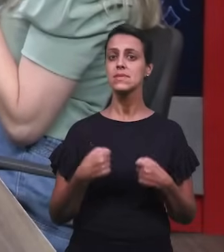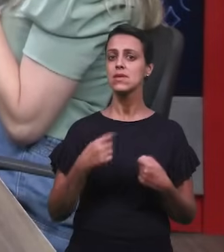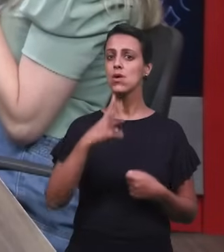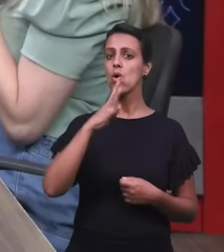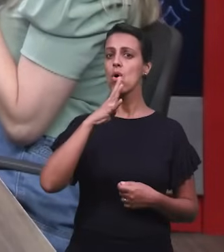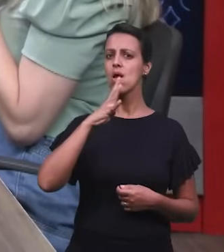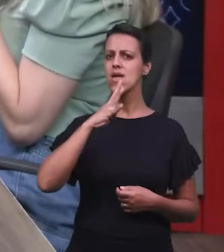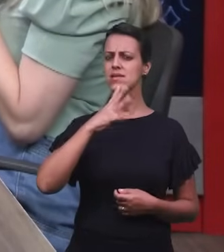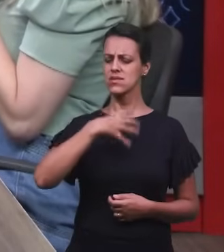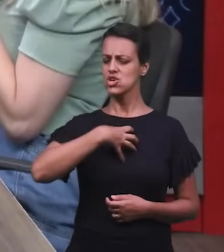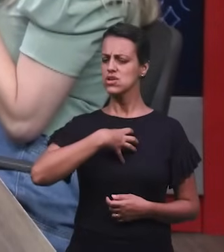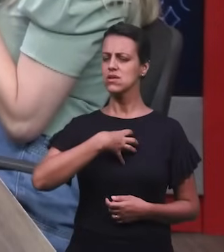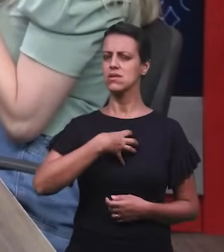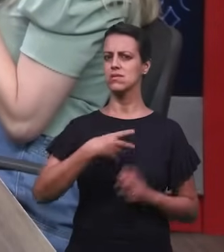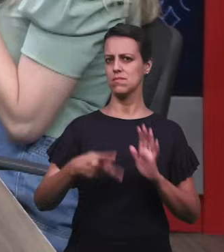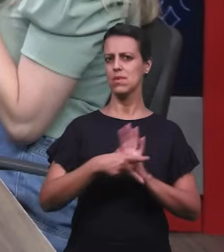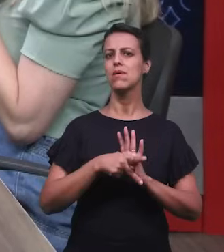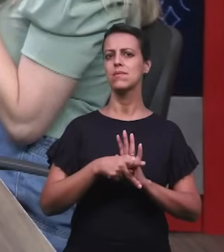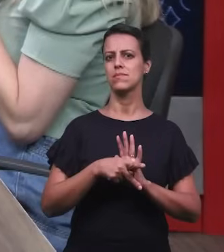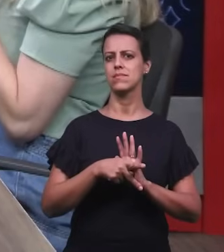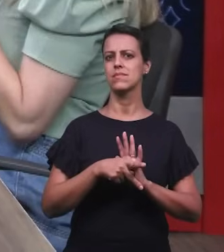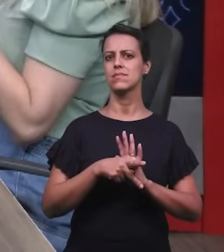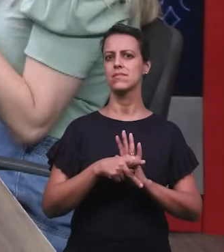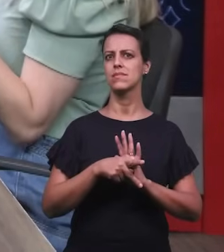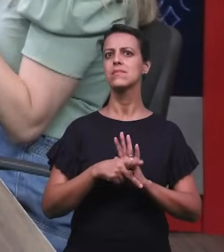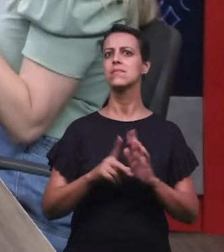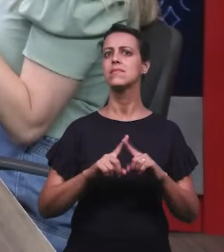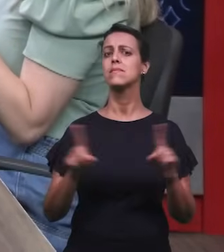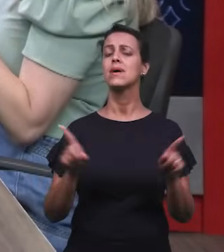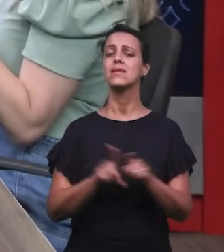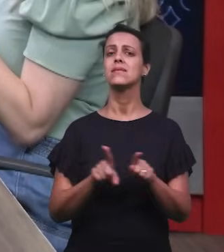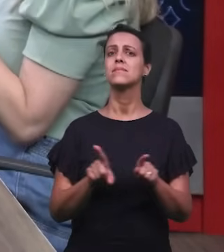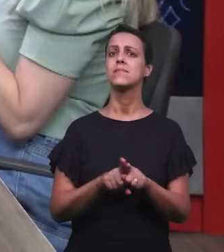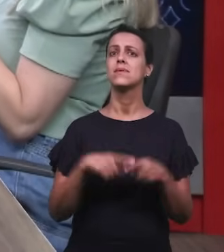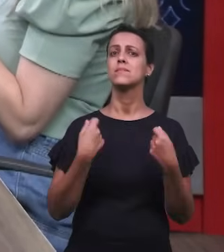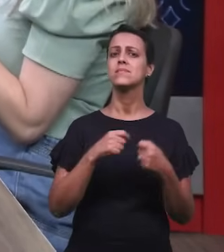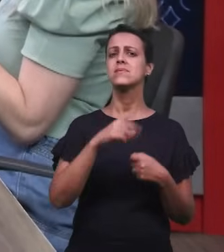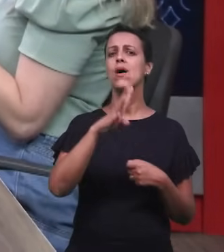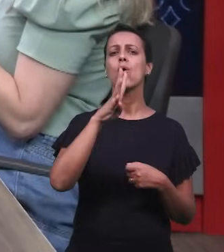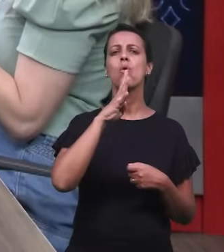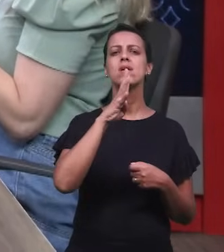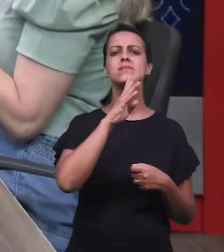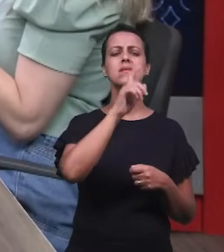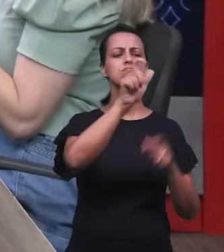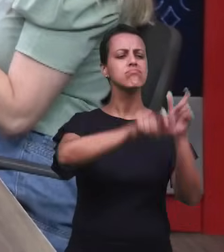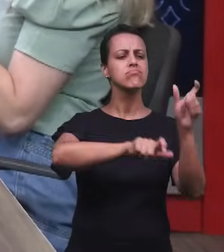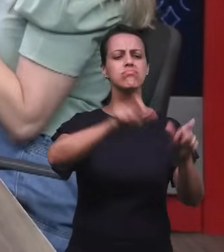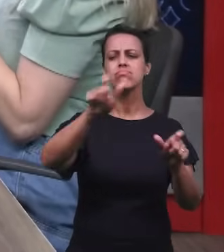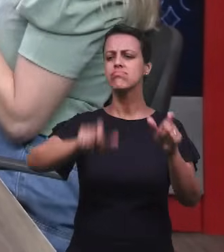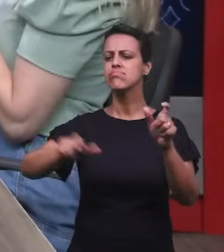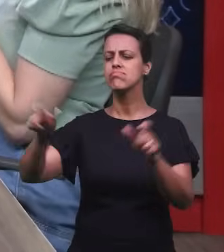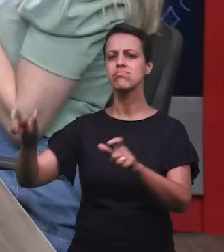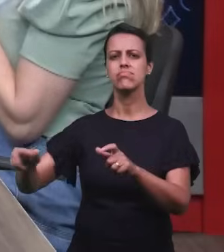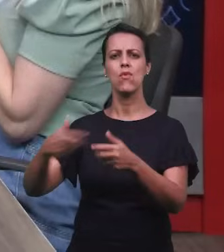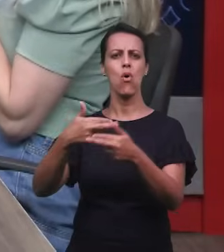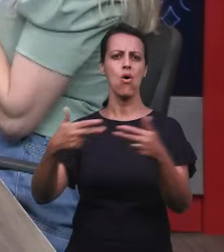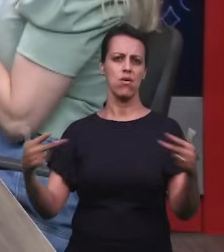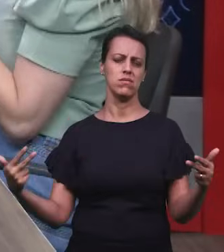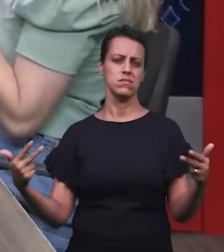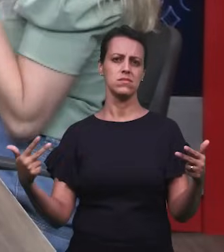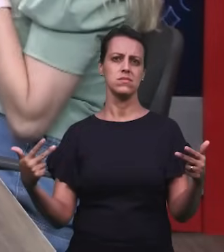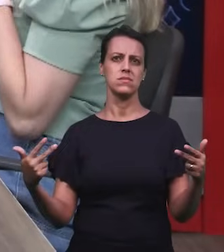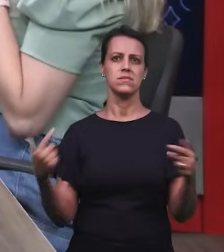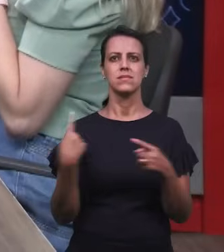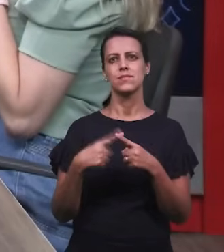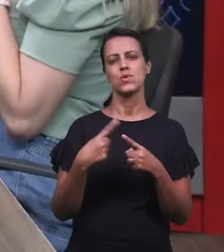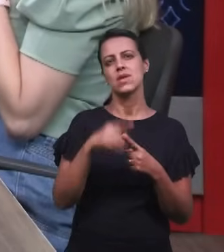nosso temperamento, mas também nós conhecermos os outros temperamentos. Porque, veja só, quando